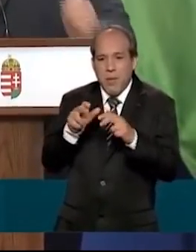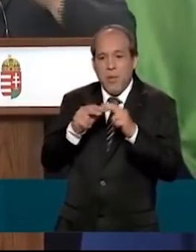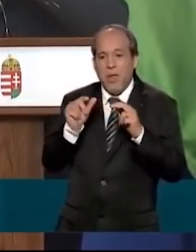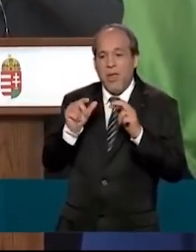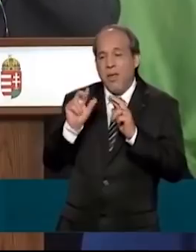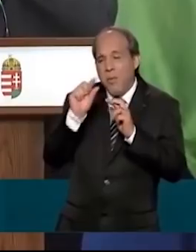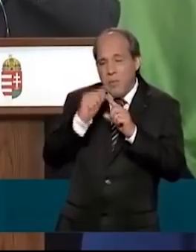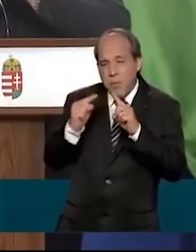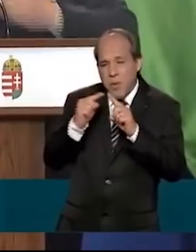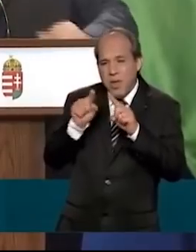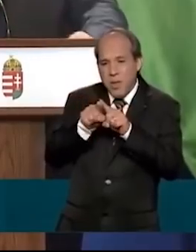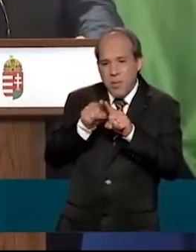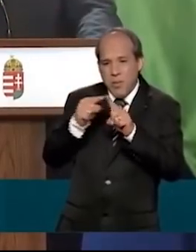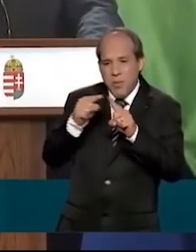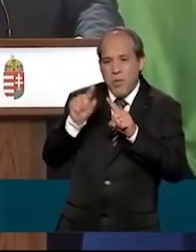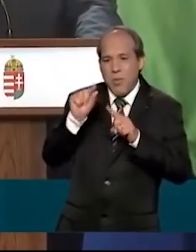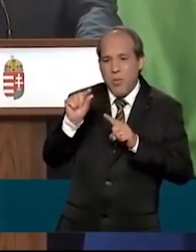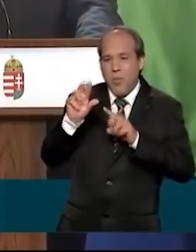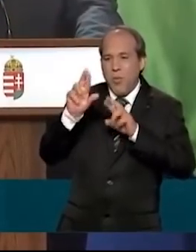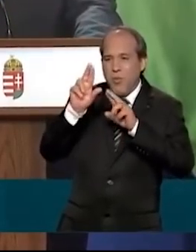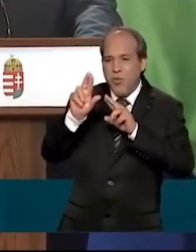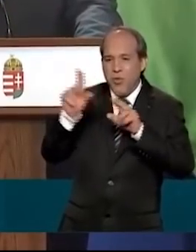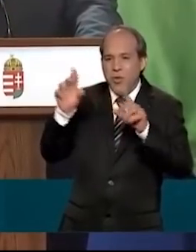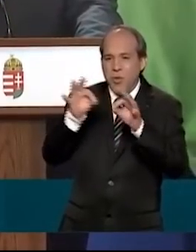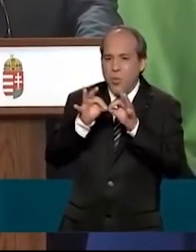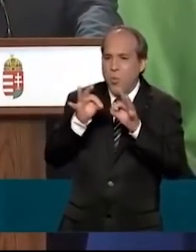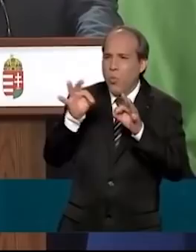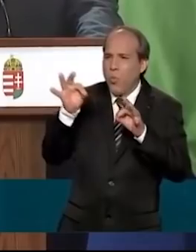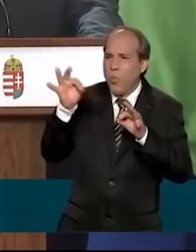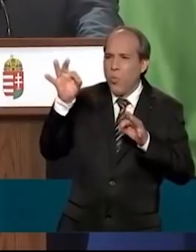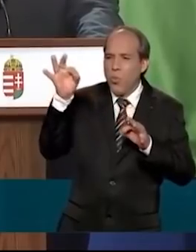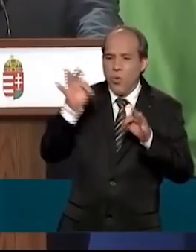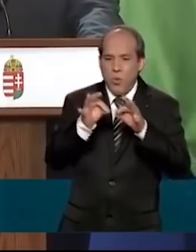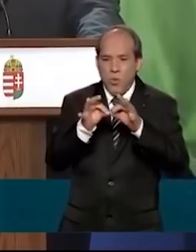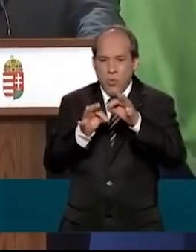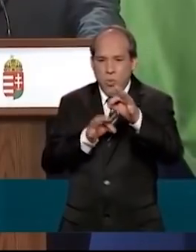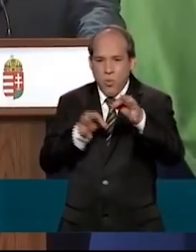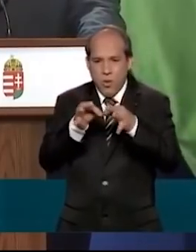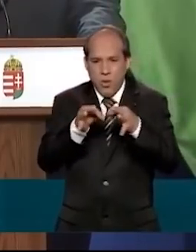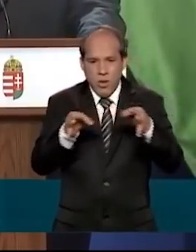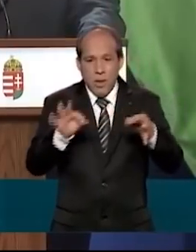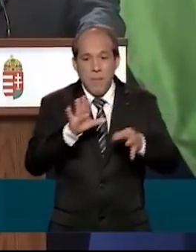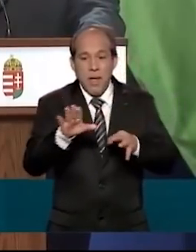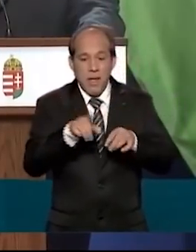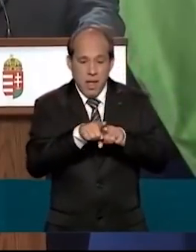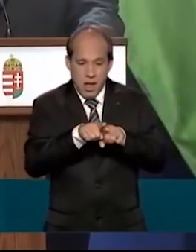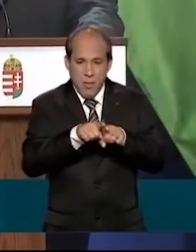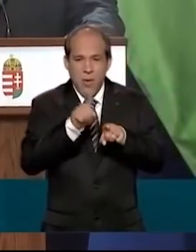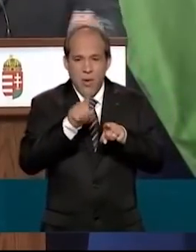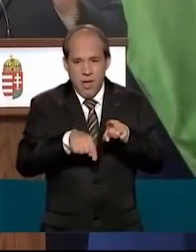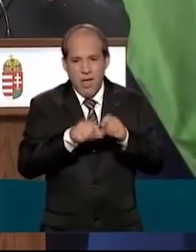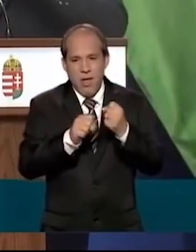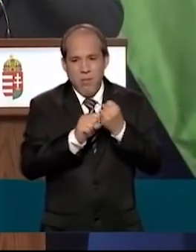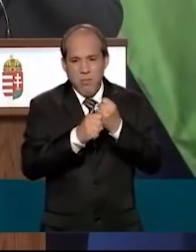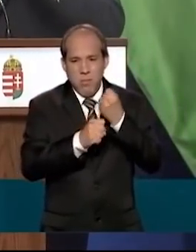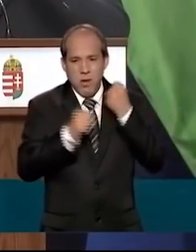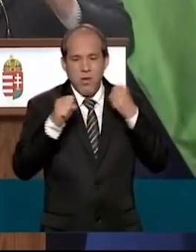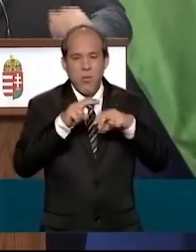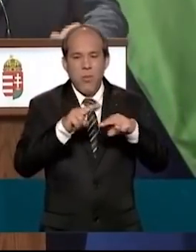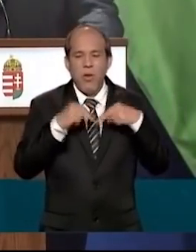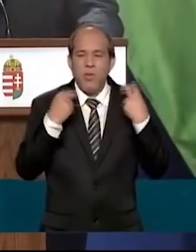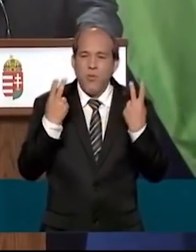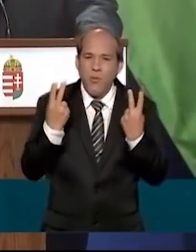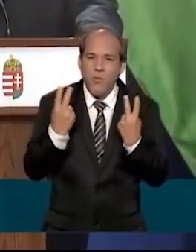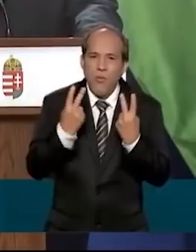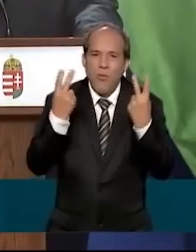nossas diferenças nas respectivas extensões territoriais e grande pelos valores que